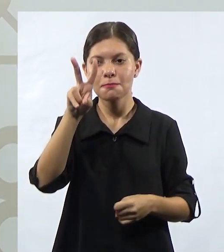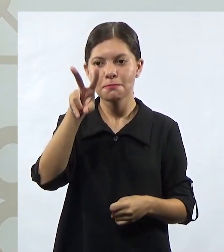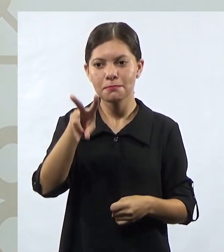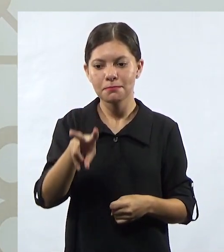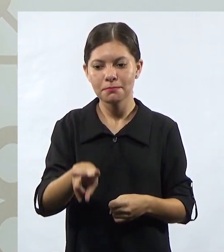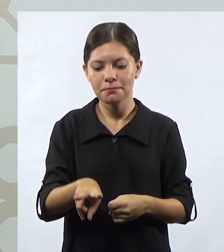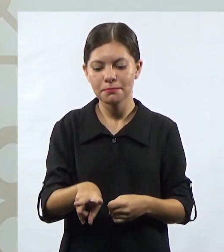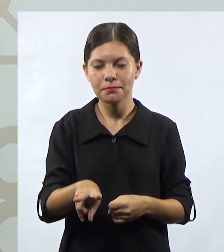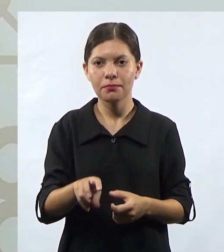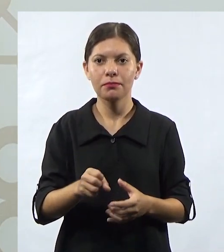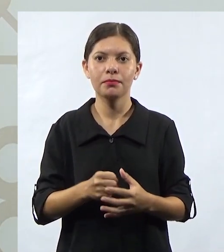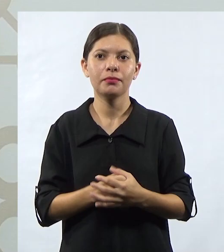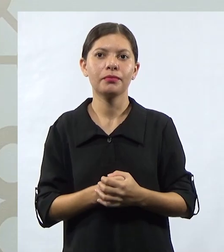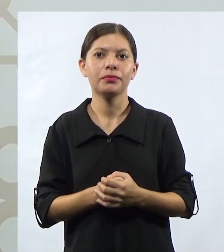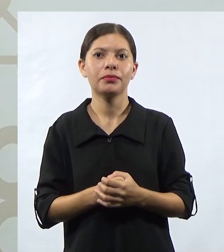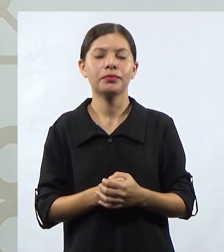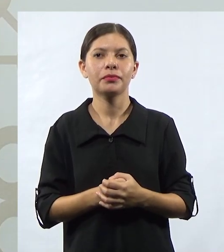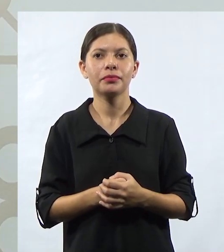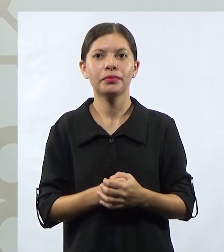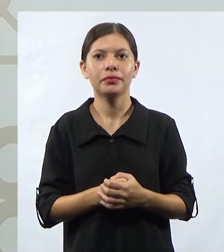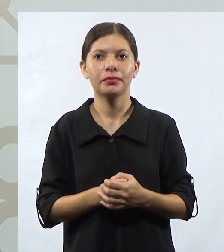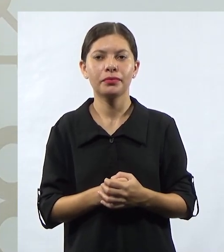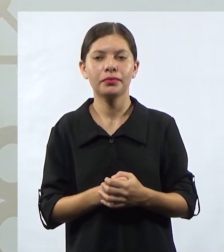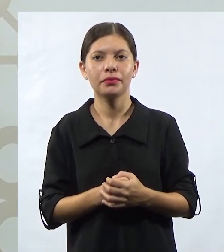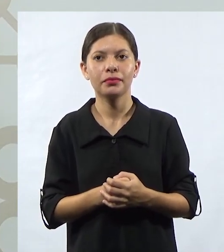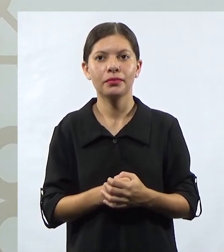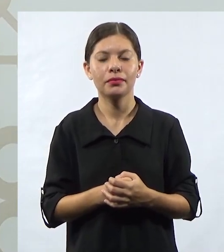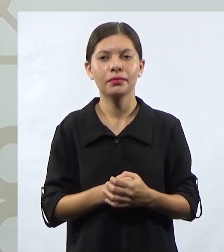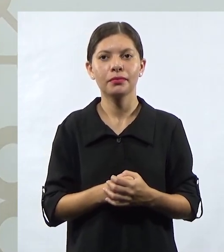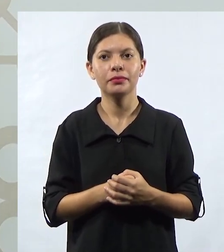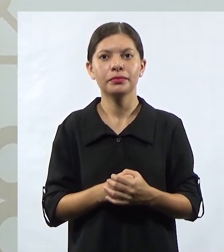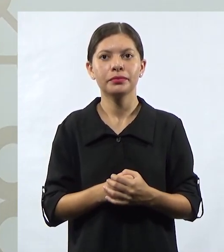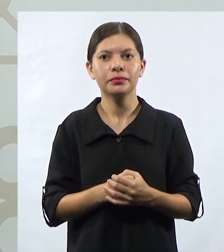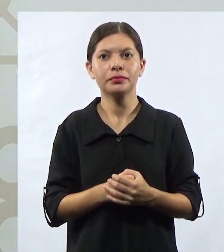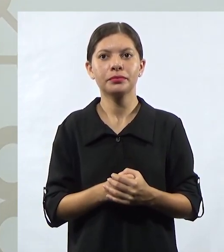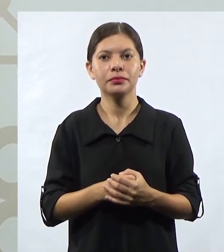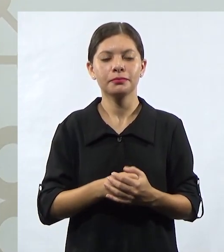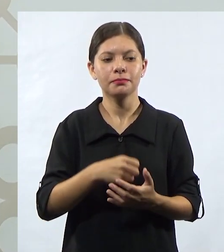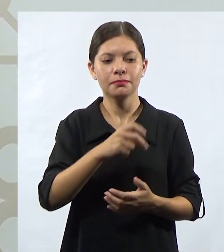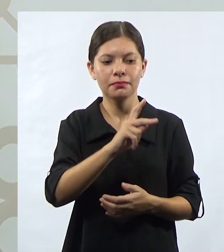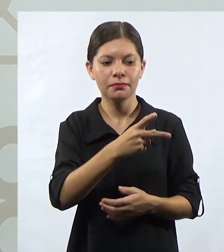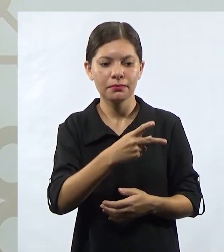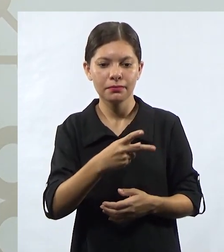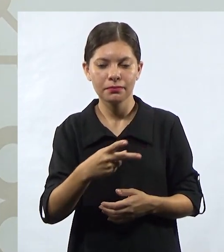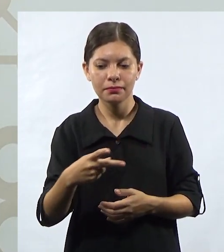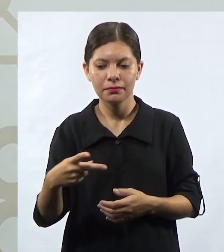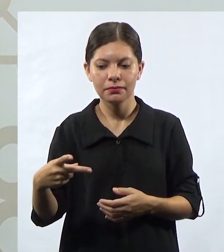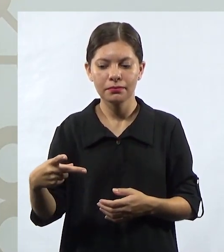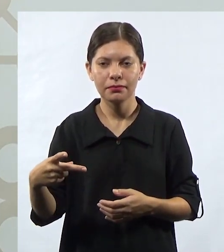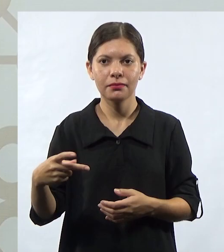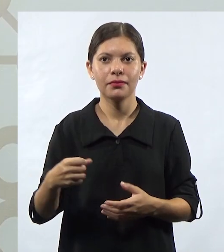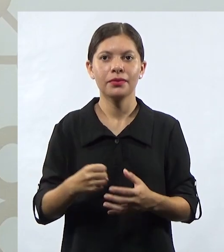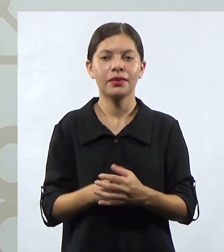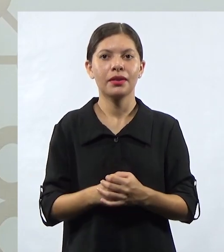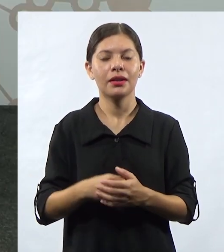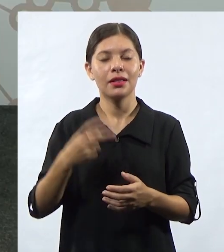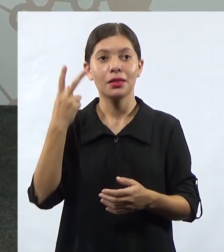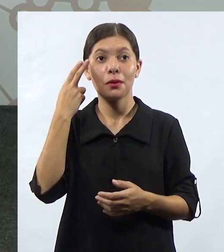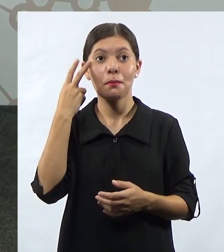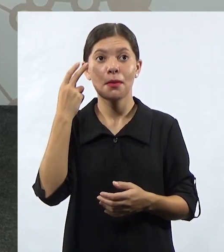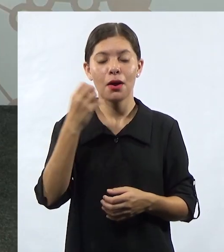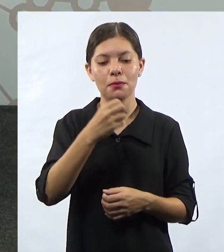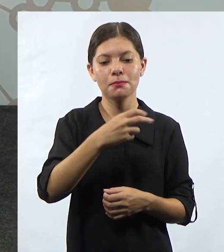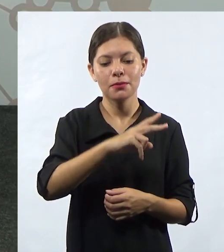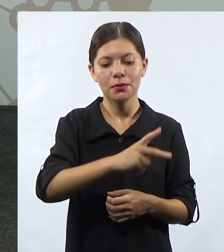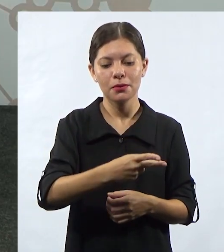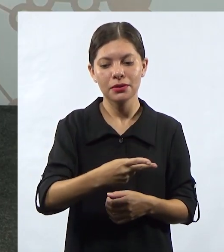para baixo, ou no sentido da esquerda para a direita. As mais comuns são as horizontais, que